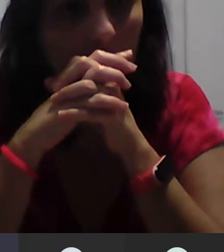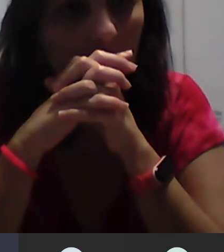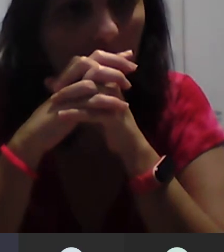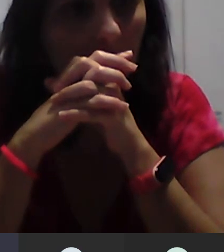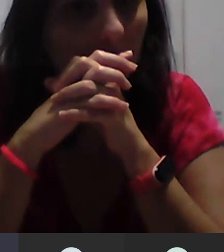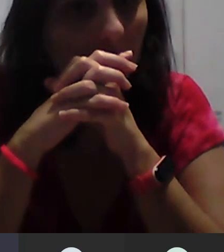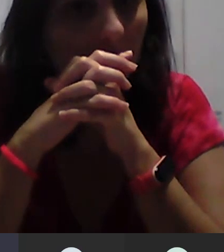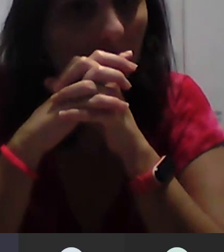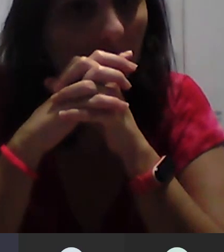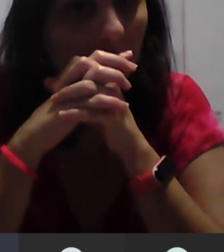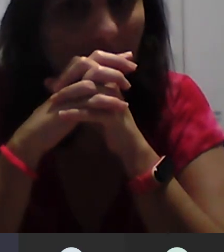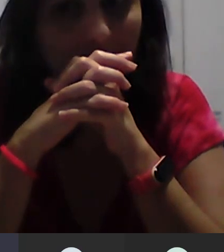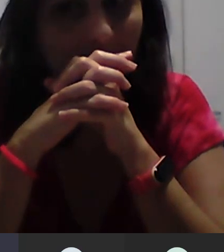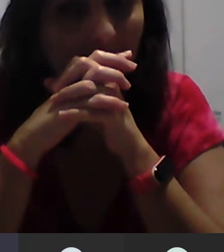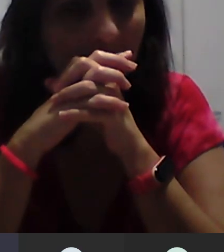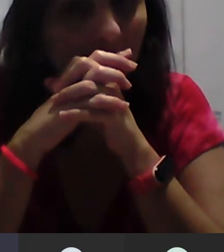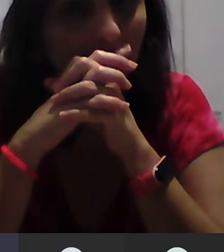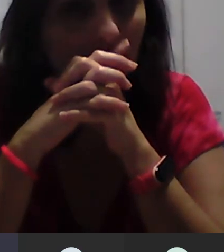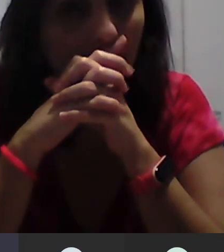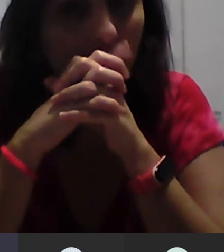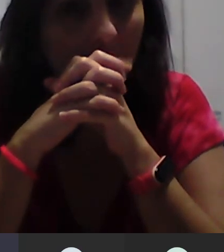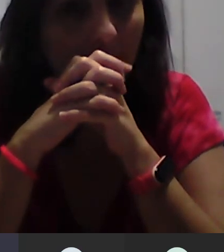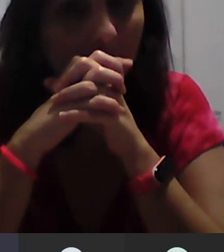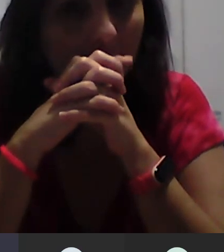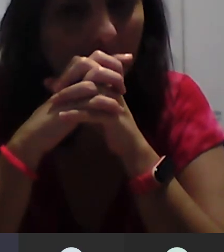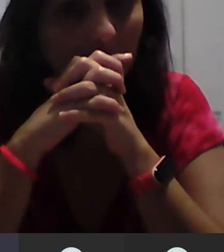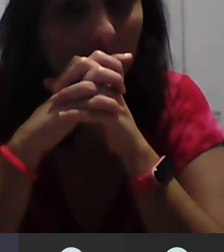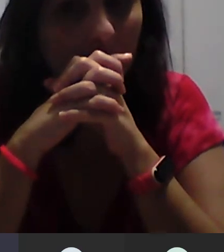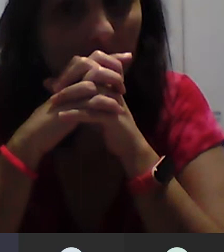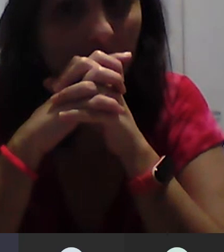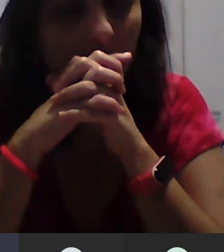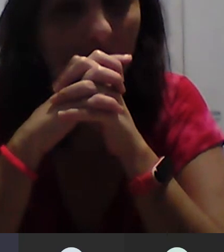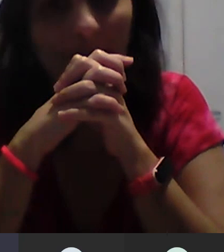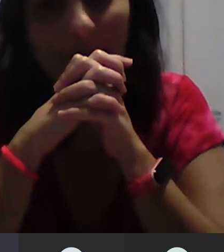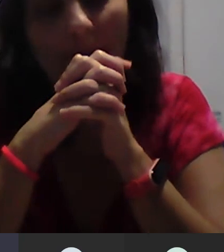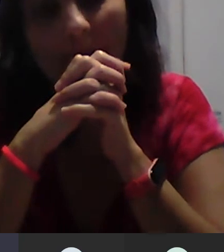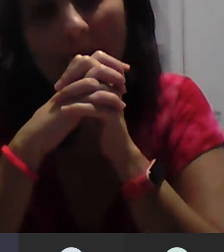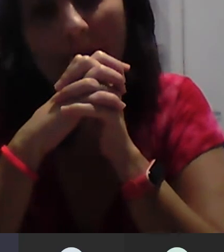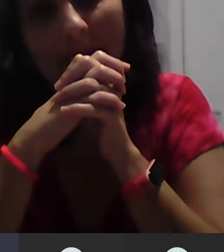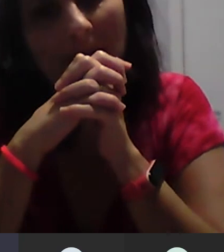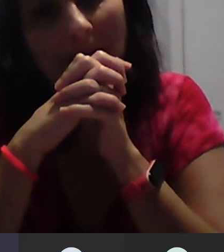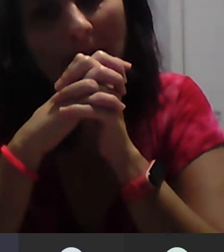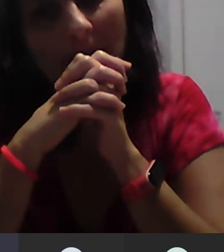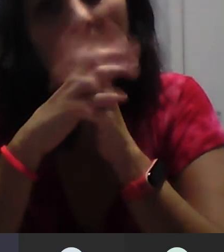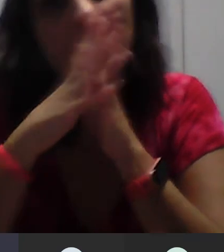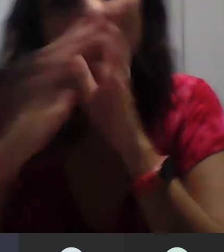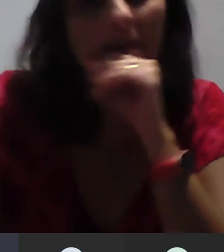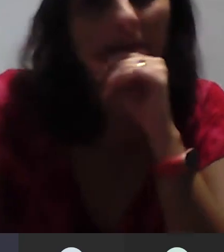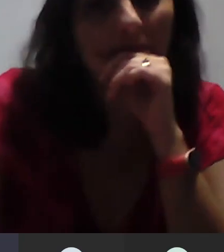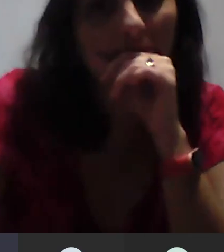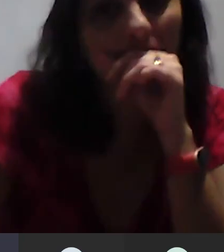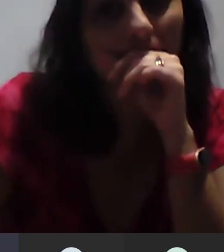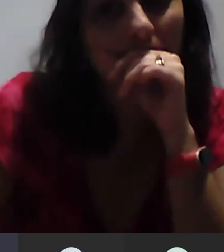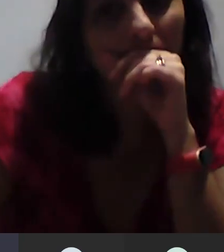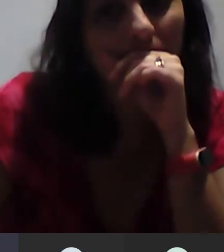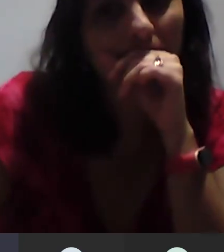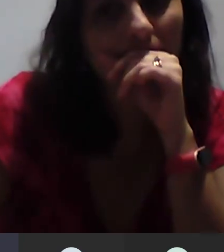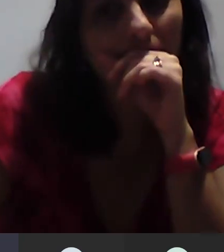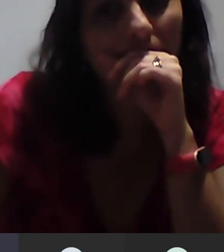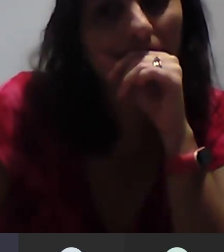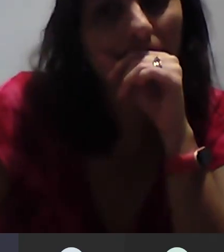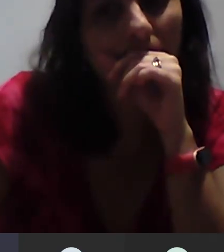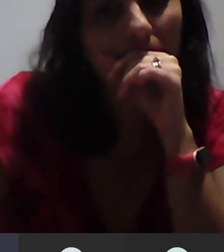parabéns. Agora sou Pitágoras. Deus abençoe que essa nova etapa seja uma etapa